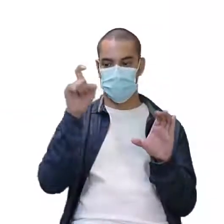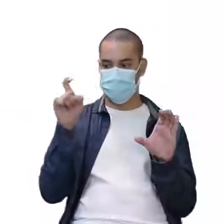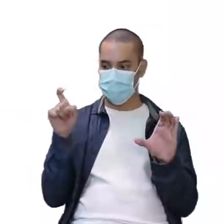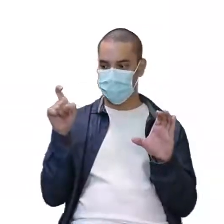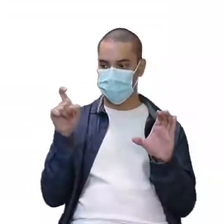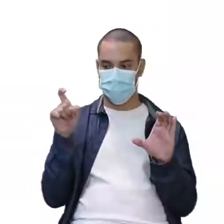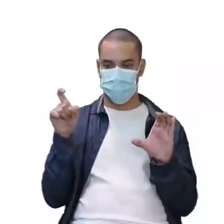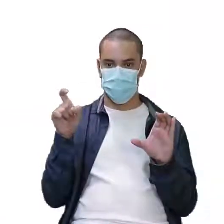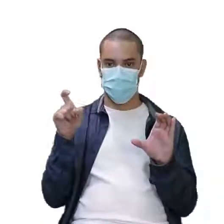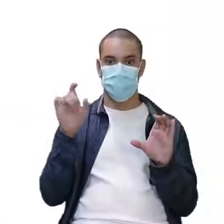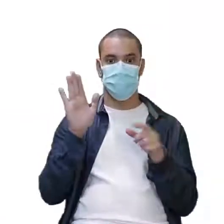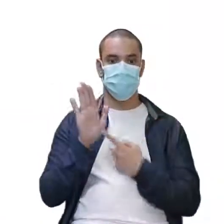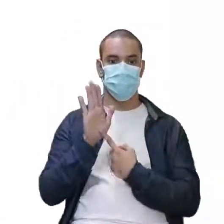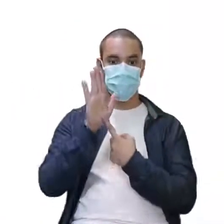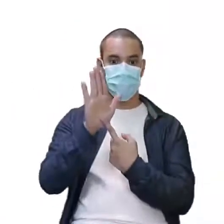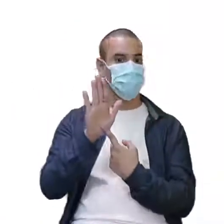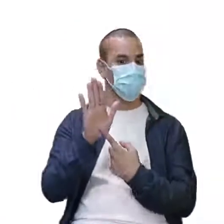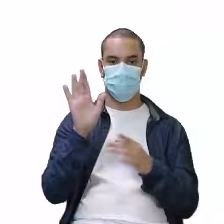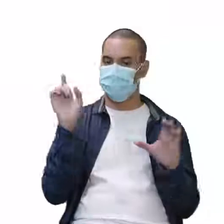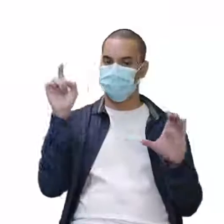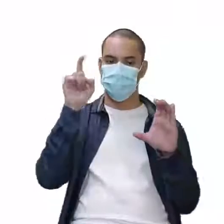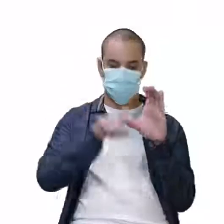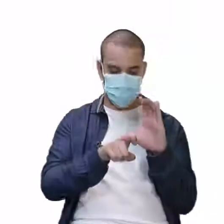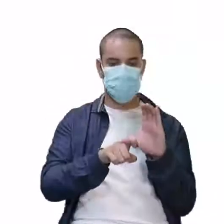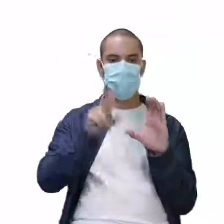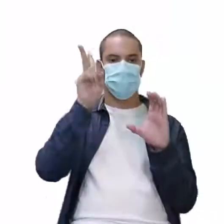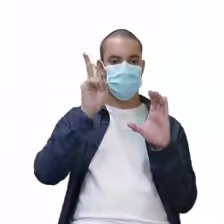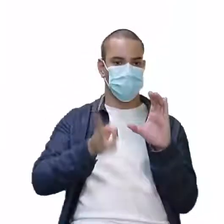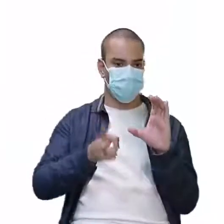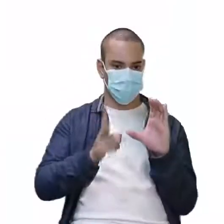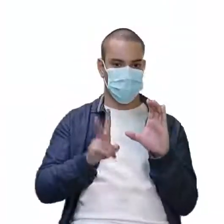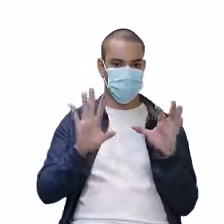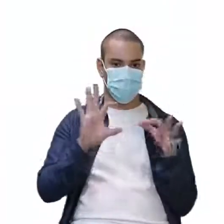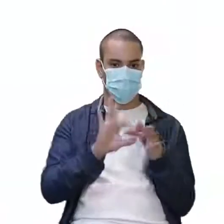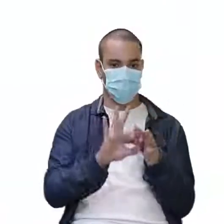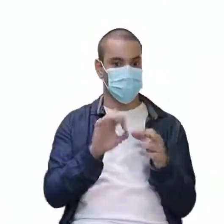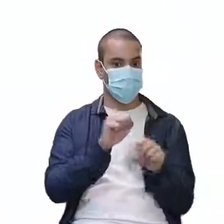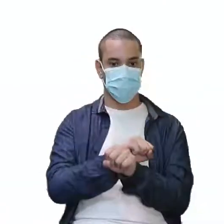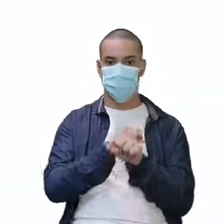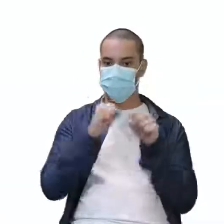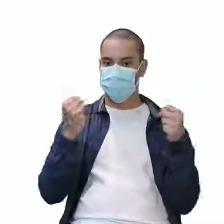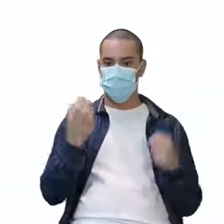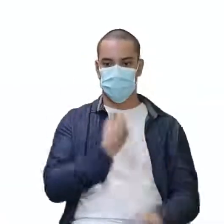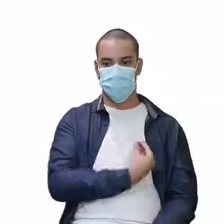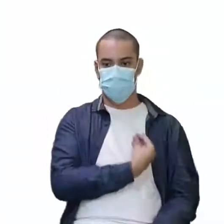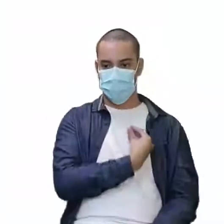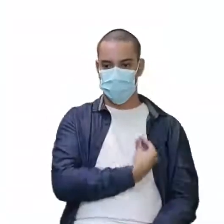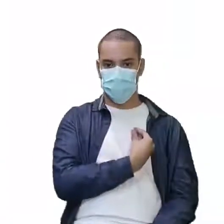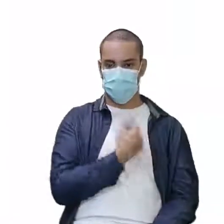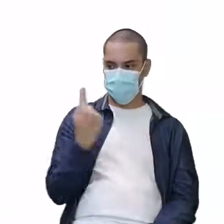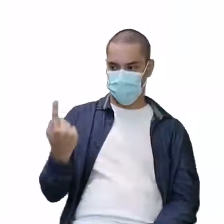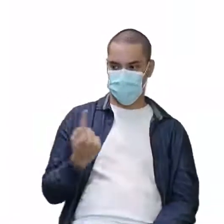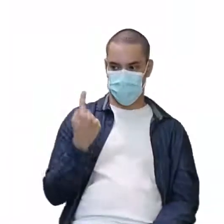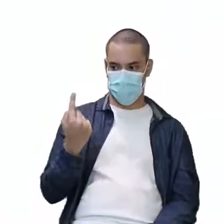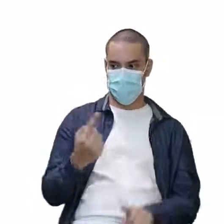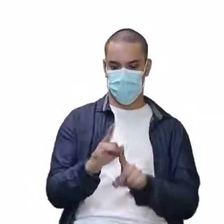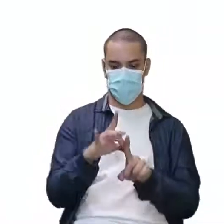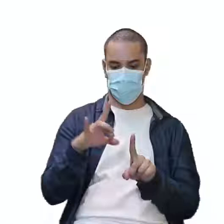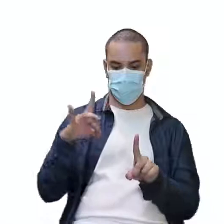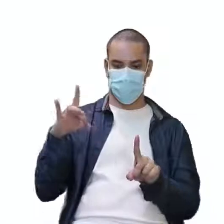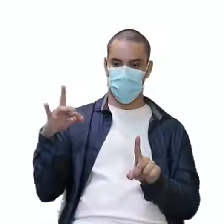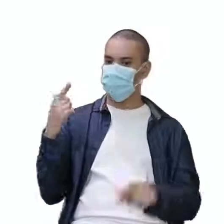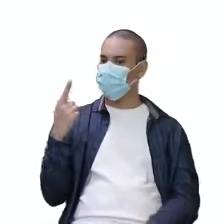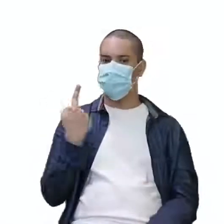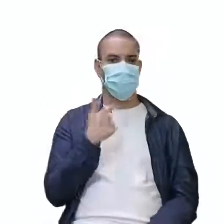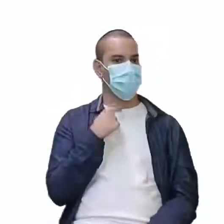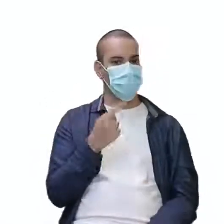e se mostram ligados uns aos outros, sendo-lhes impossível a vida quando isolados do conjunto, que é o que a gente